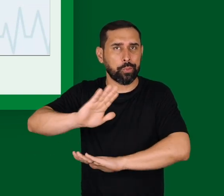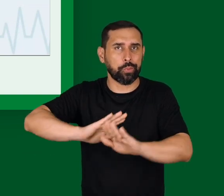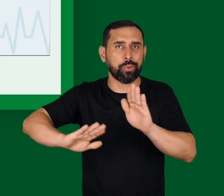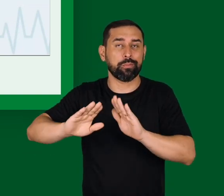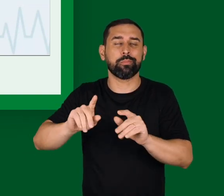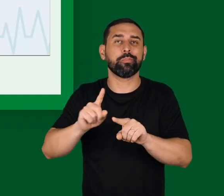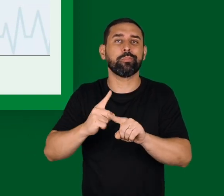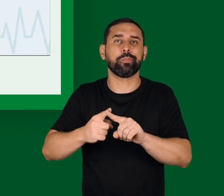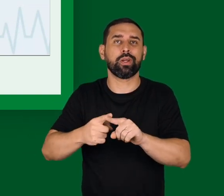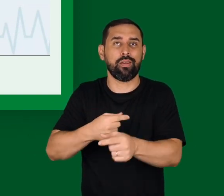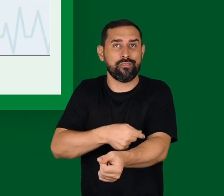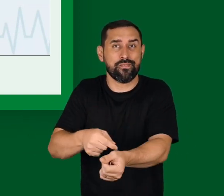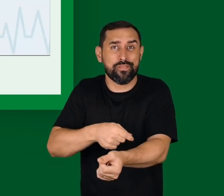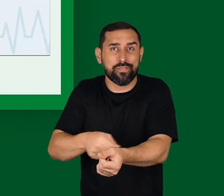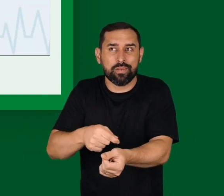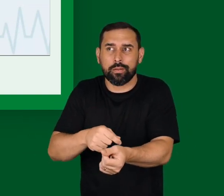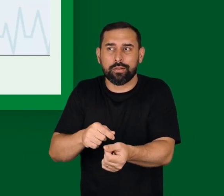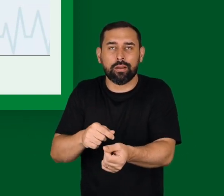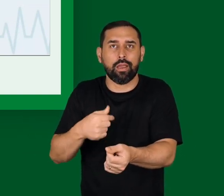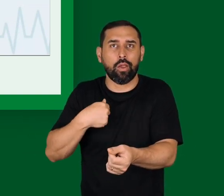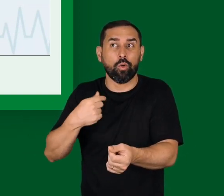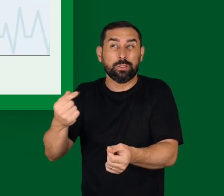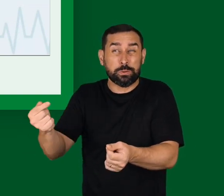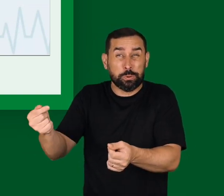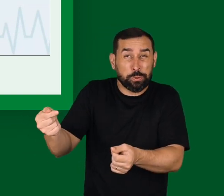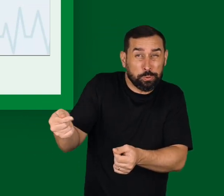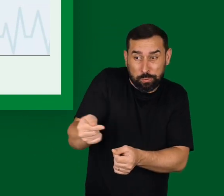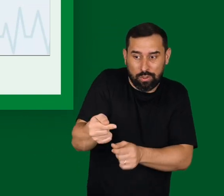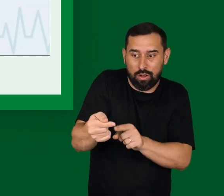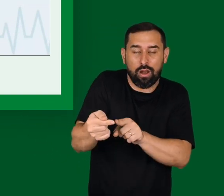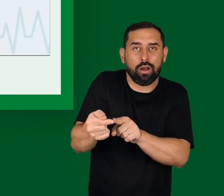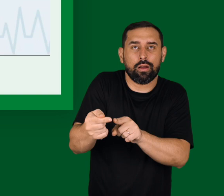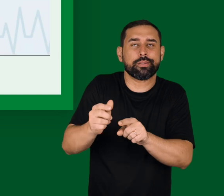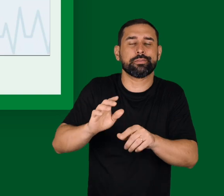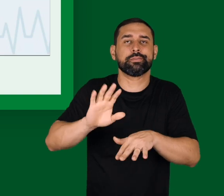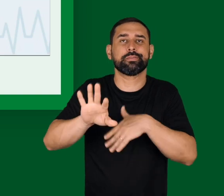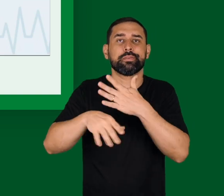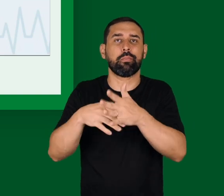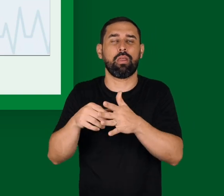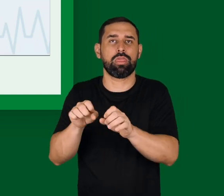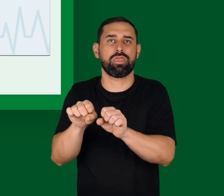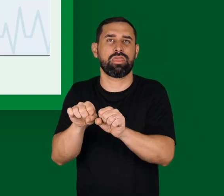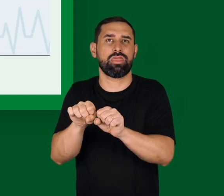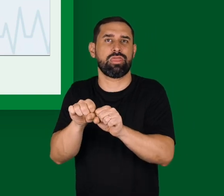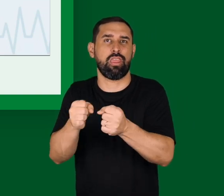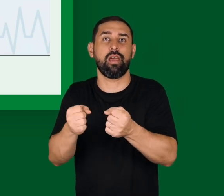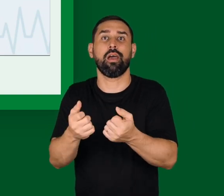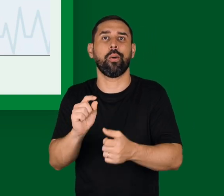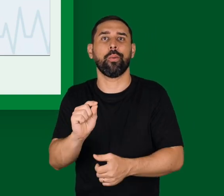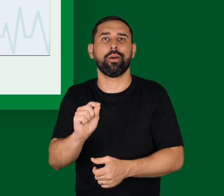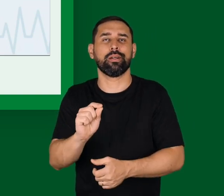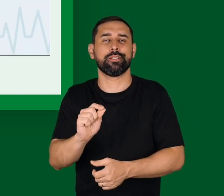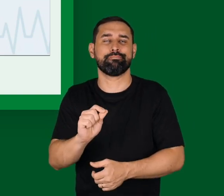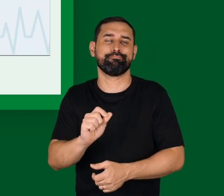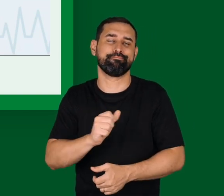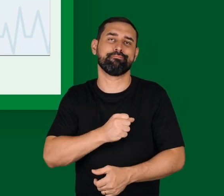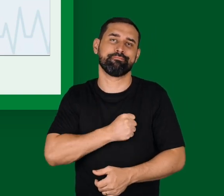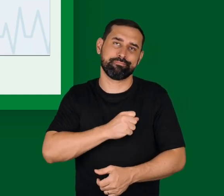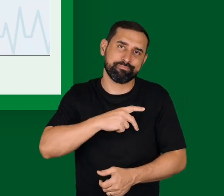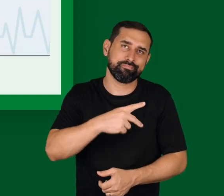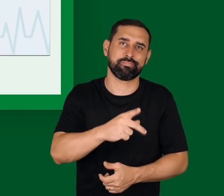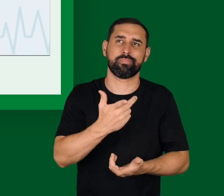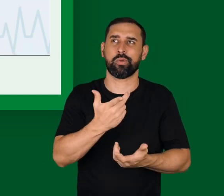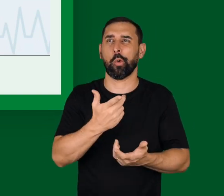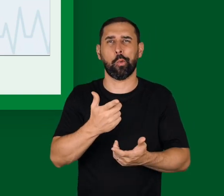causa da posição dessa veia e no momento da punção. Isso pode levar a trauma,